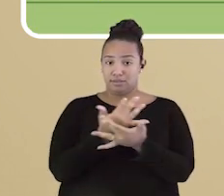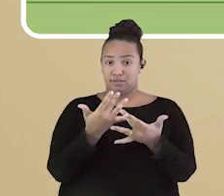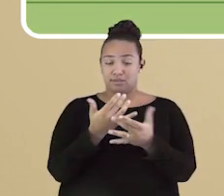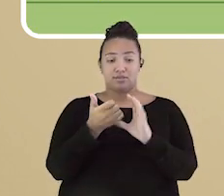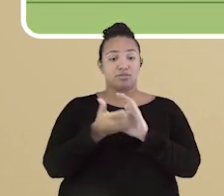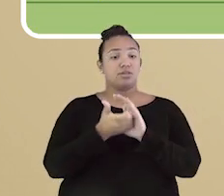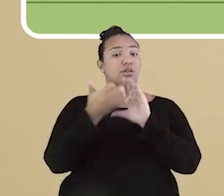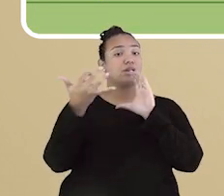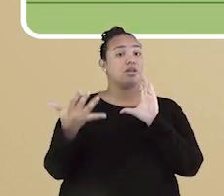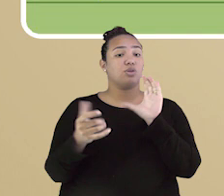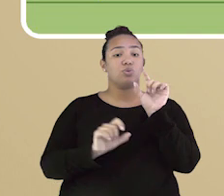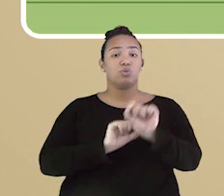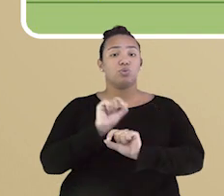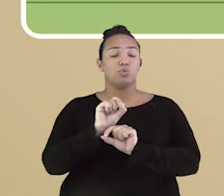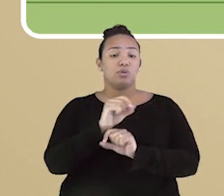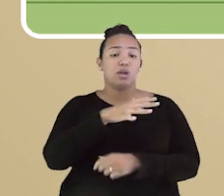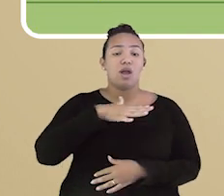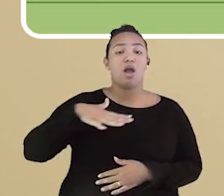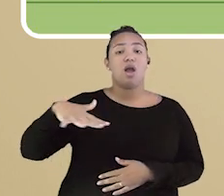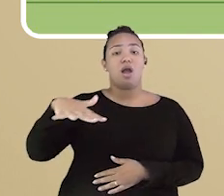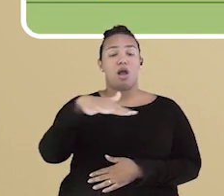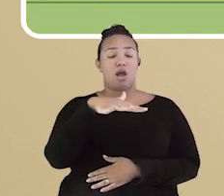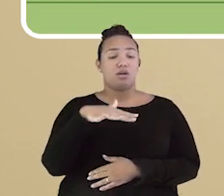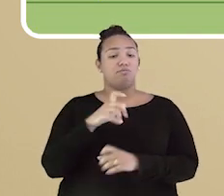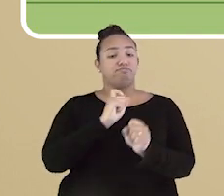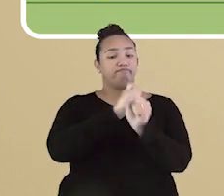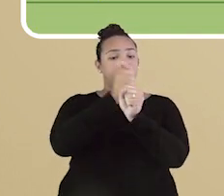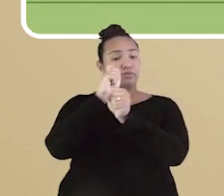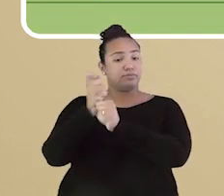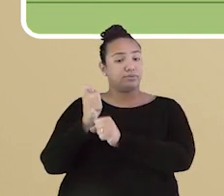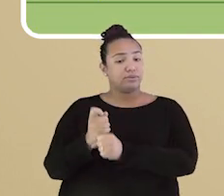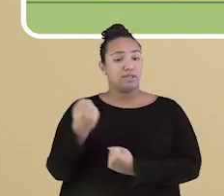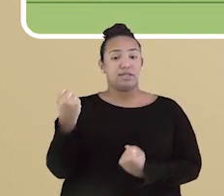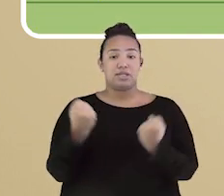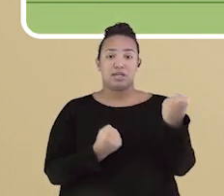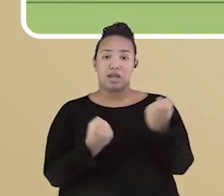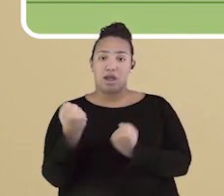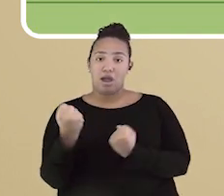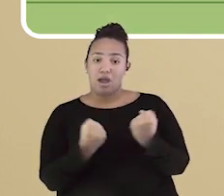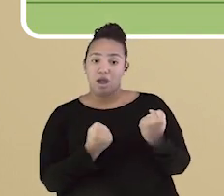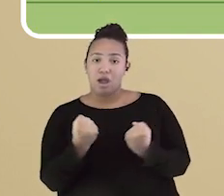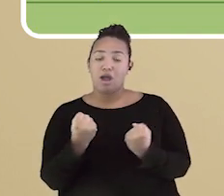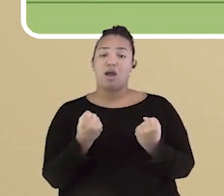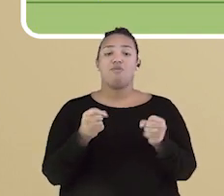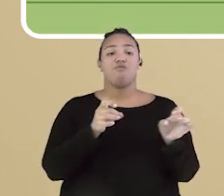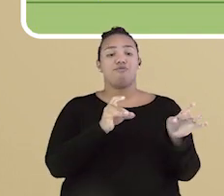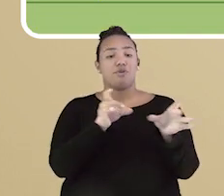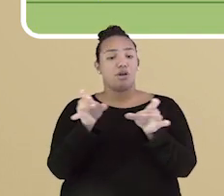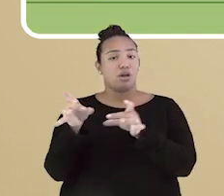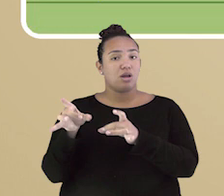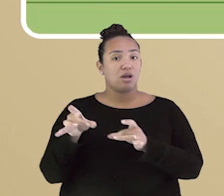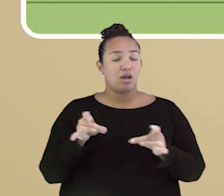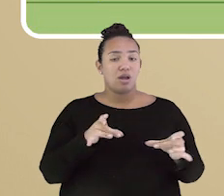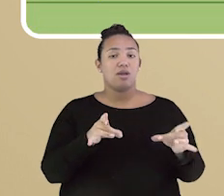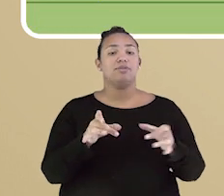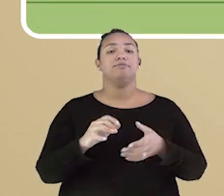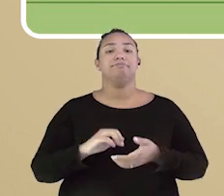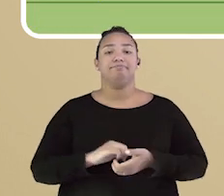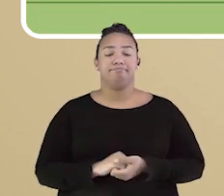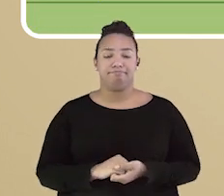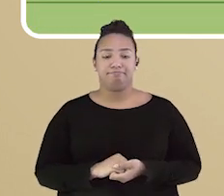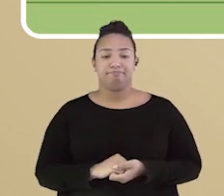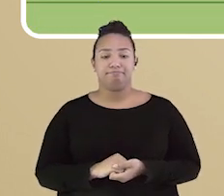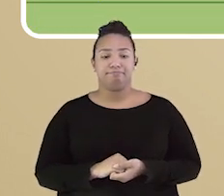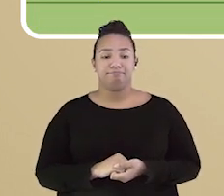uma região com mais construções, veículos, mais comércios e menos acesso à natureza. Nas